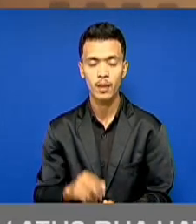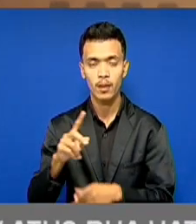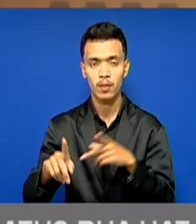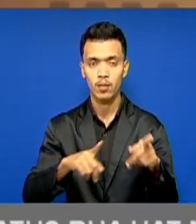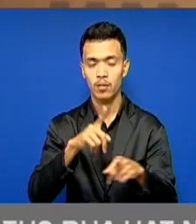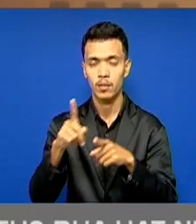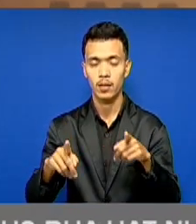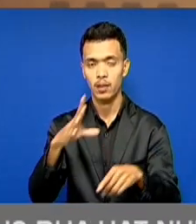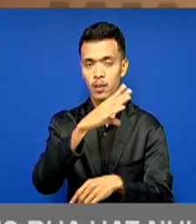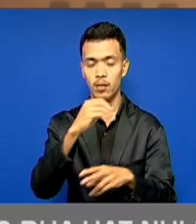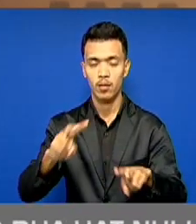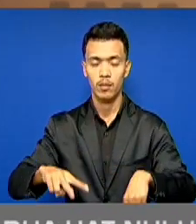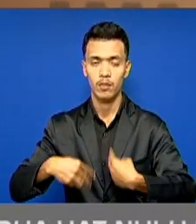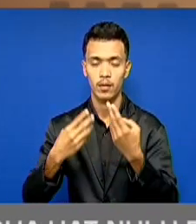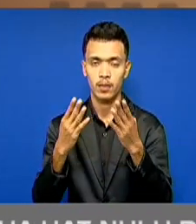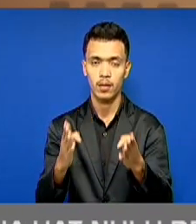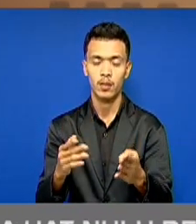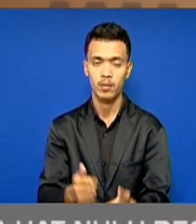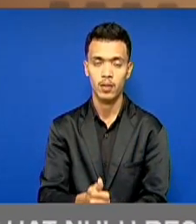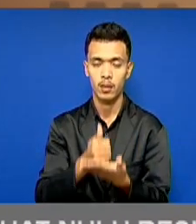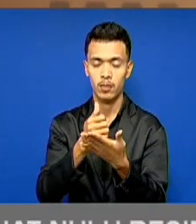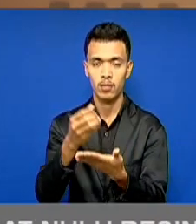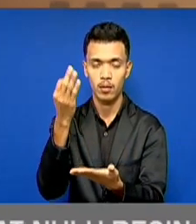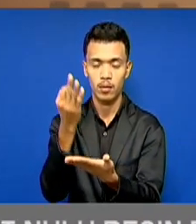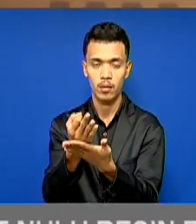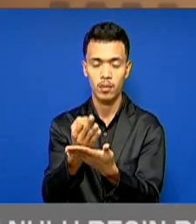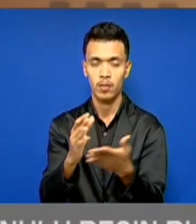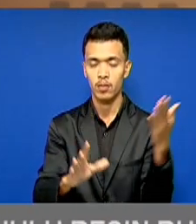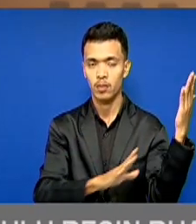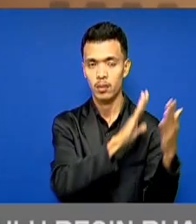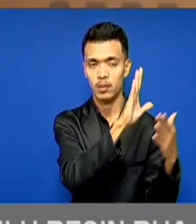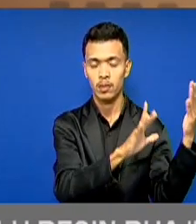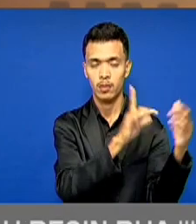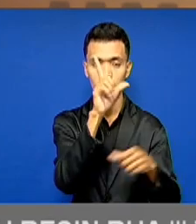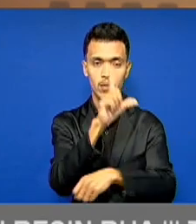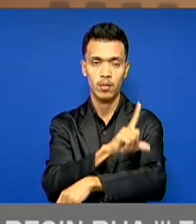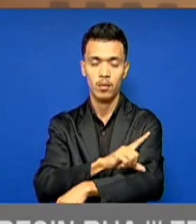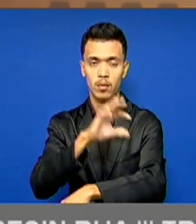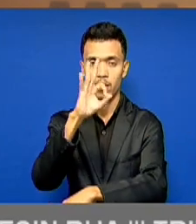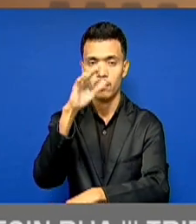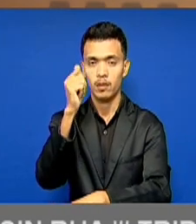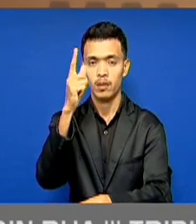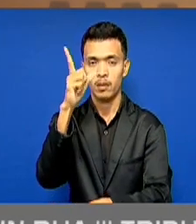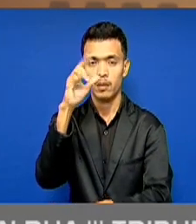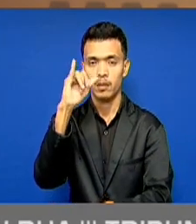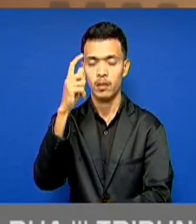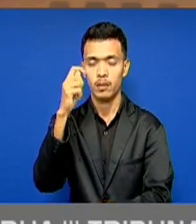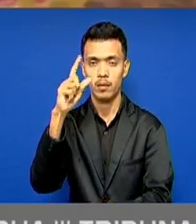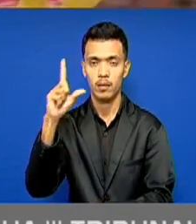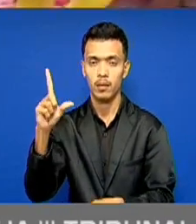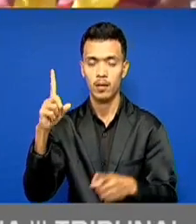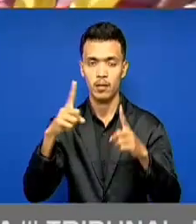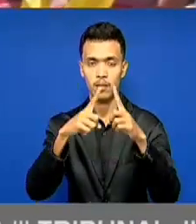Comunidad y no veteranos suku bahalarawa en contribuyó osang hori celebra lorong falintil badala hat nulu resinsia.